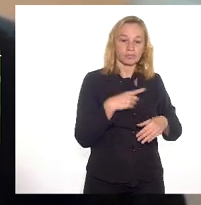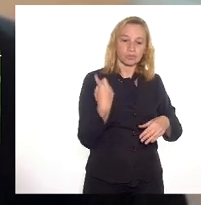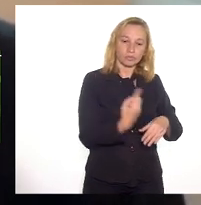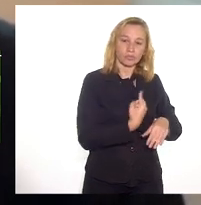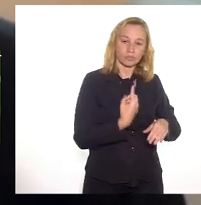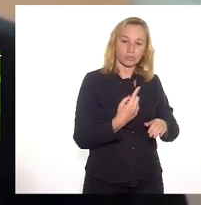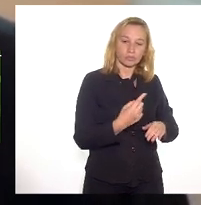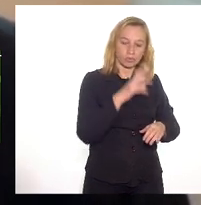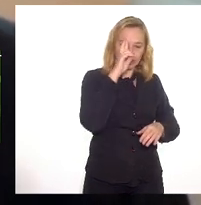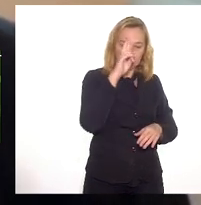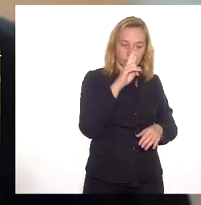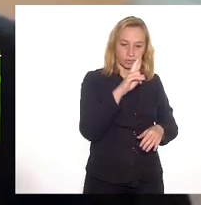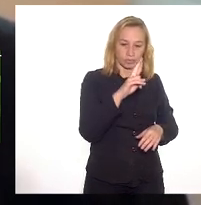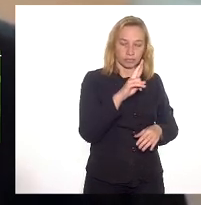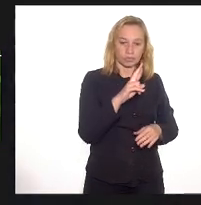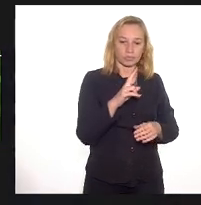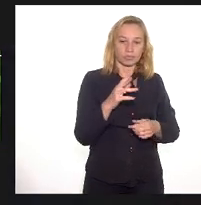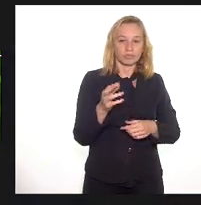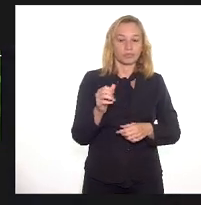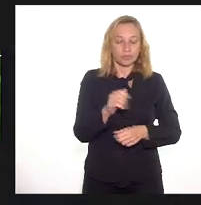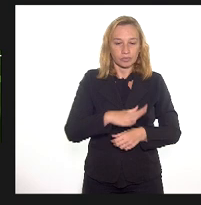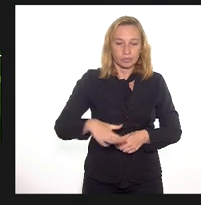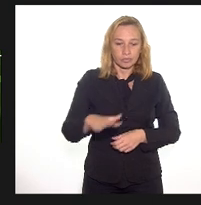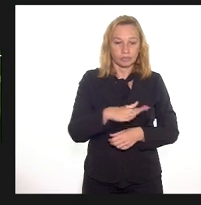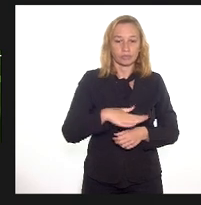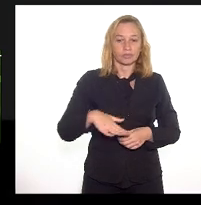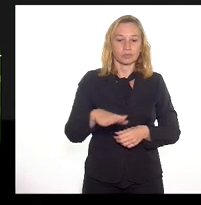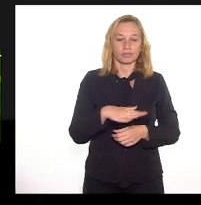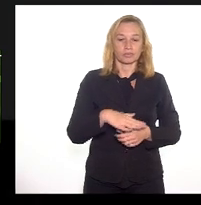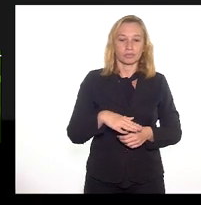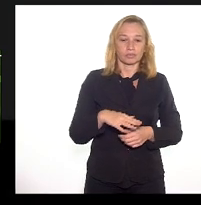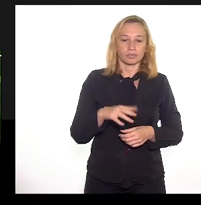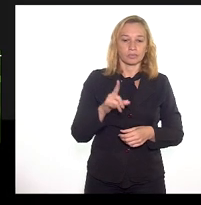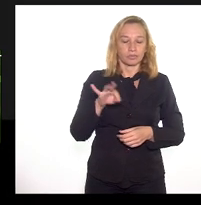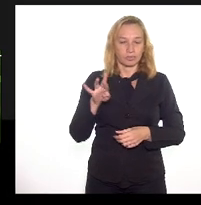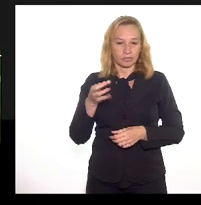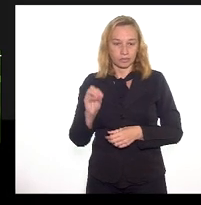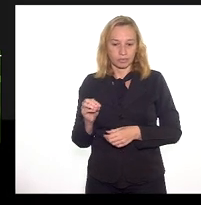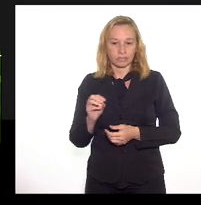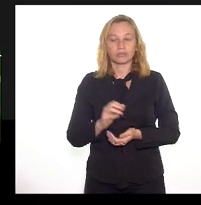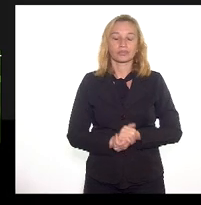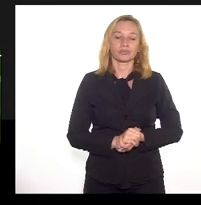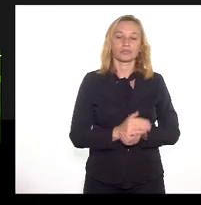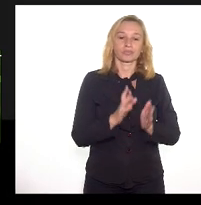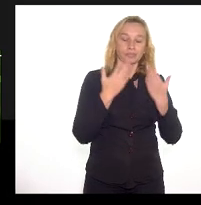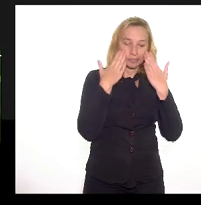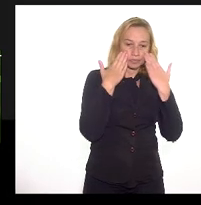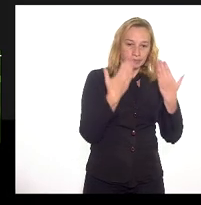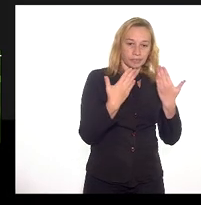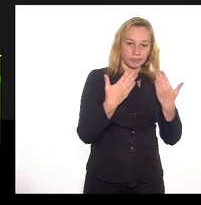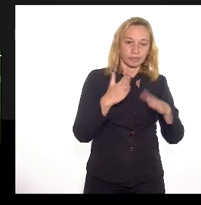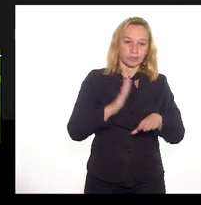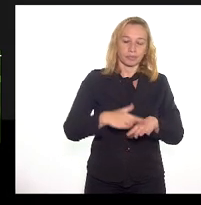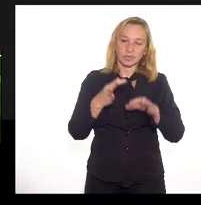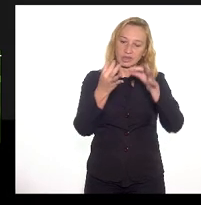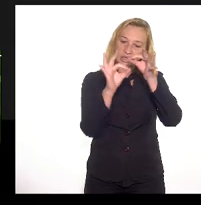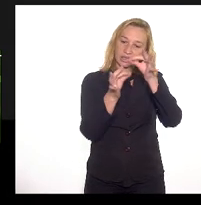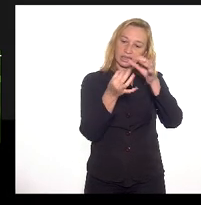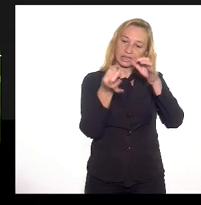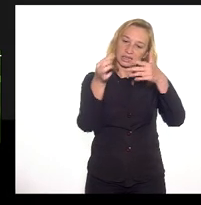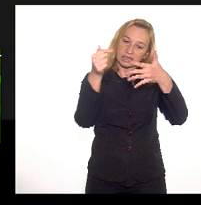da área de impostos, que é o doutor Cristiano Gadelha, que vai fazer uma apresentação mais detalhada